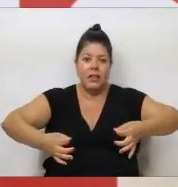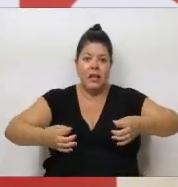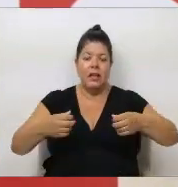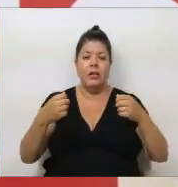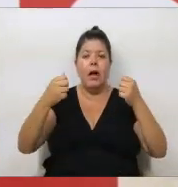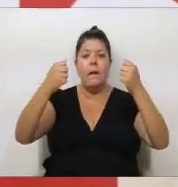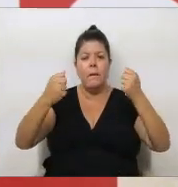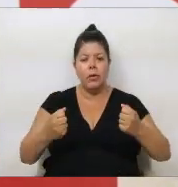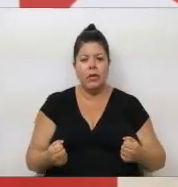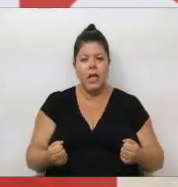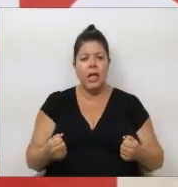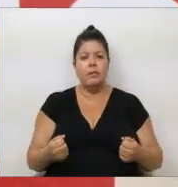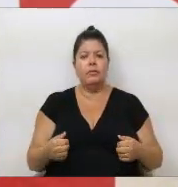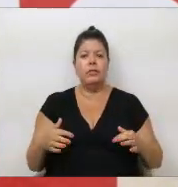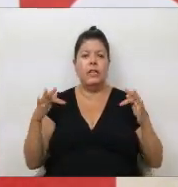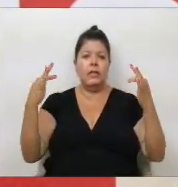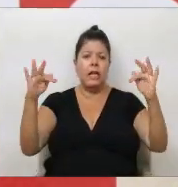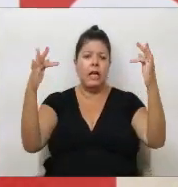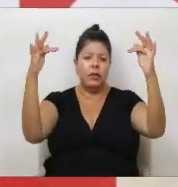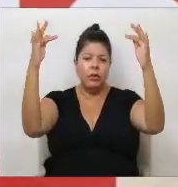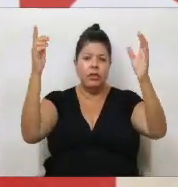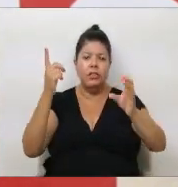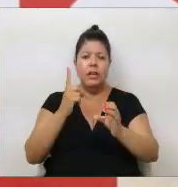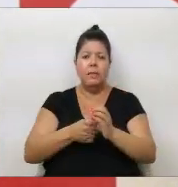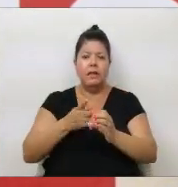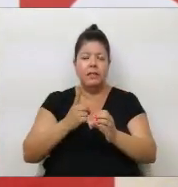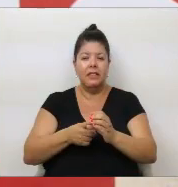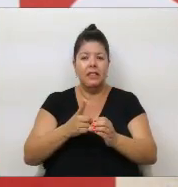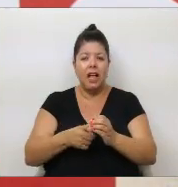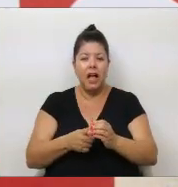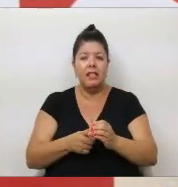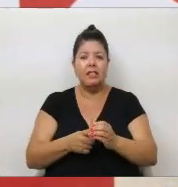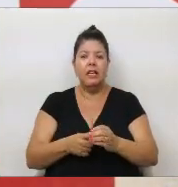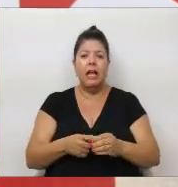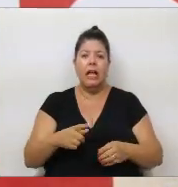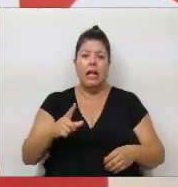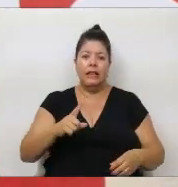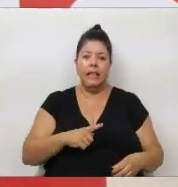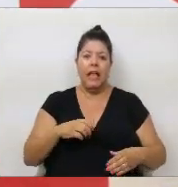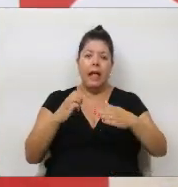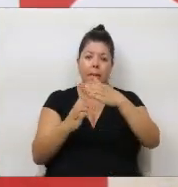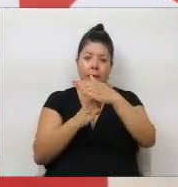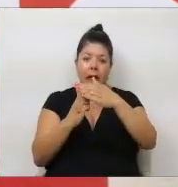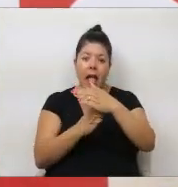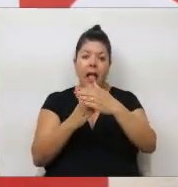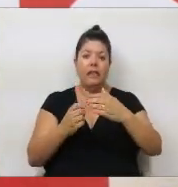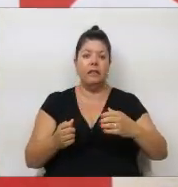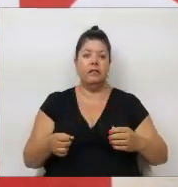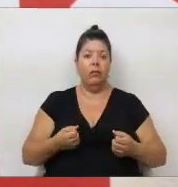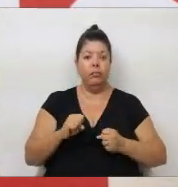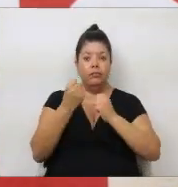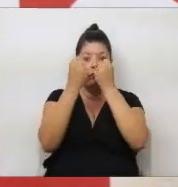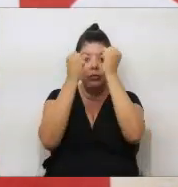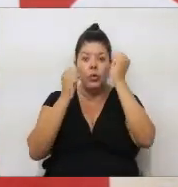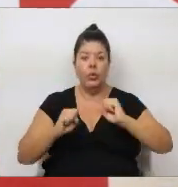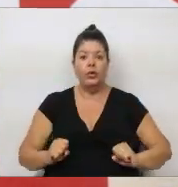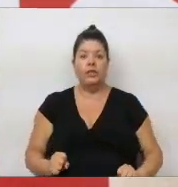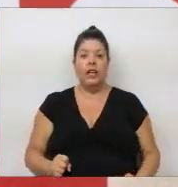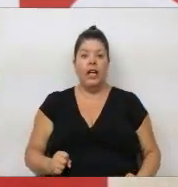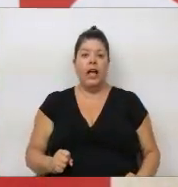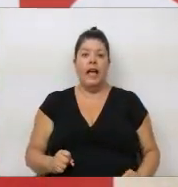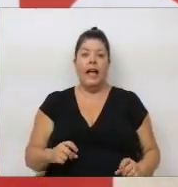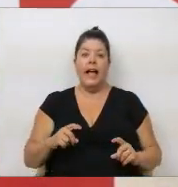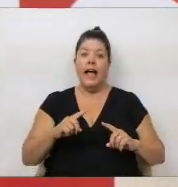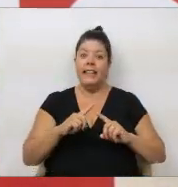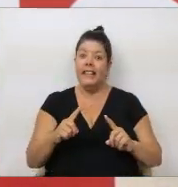atrair tecnologia de ponta para a nossa cidade. Nós podemos atrair empresas, indústrias para a nossa cidade, desde que não poluam. Por